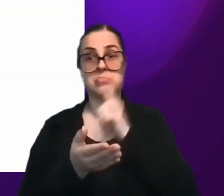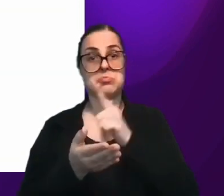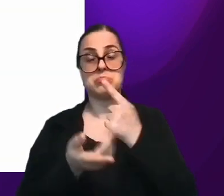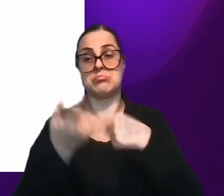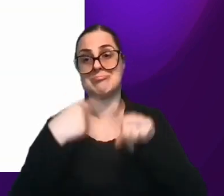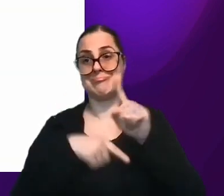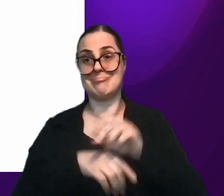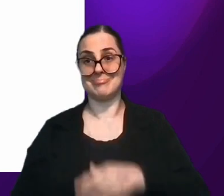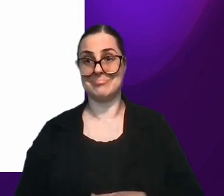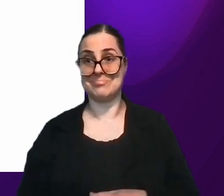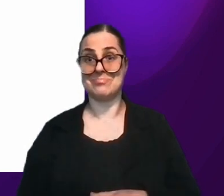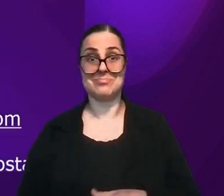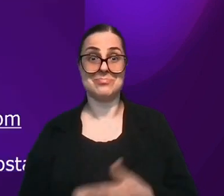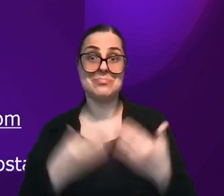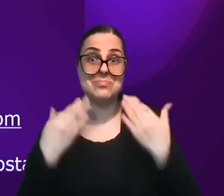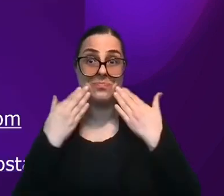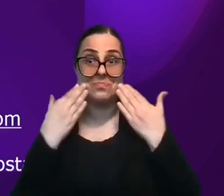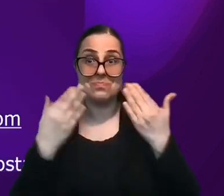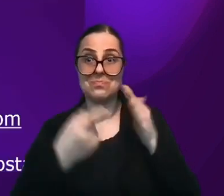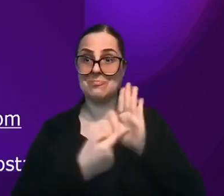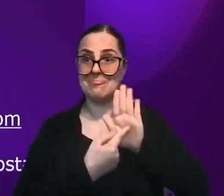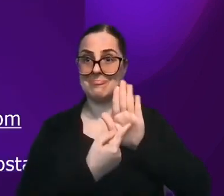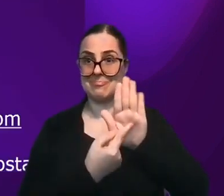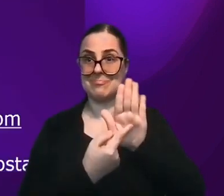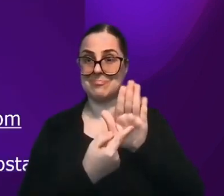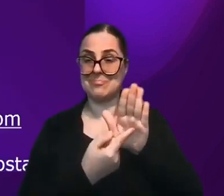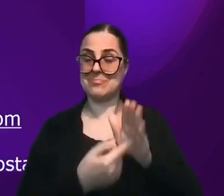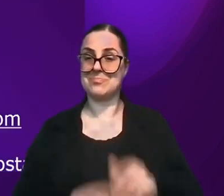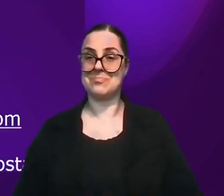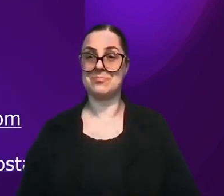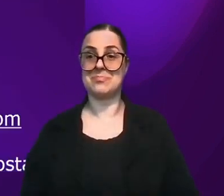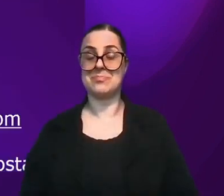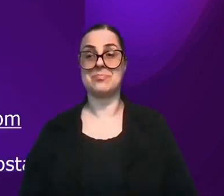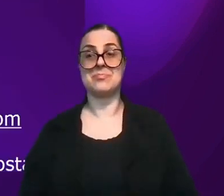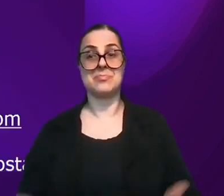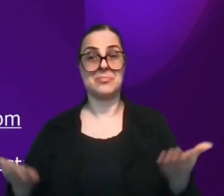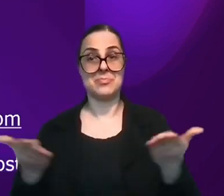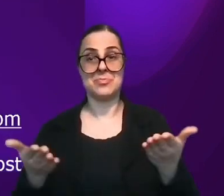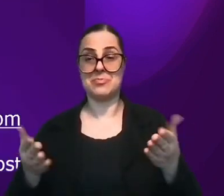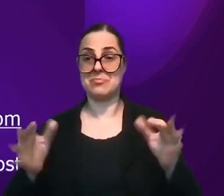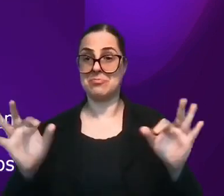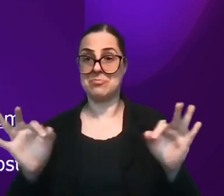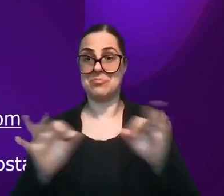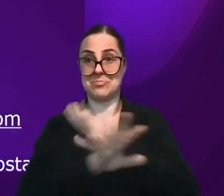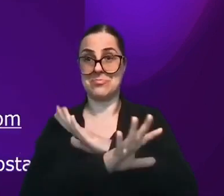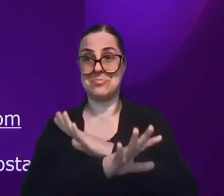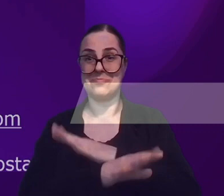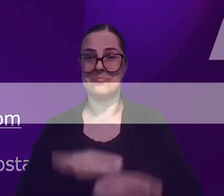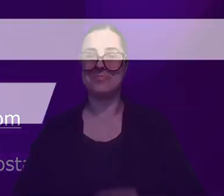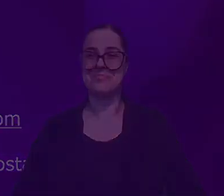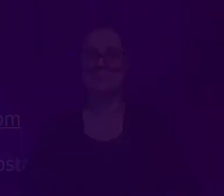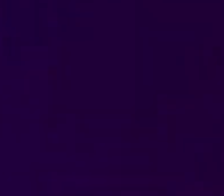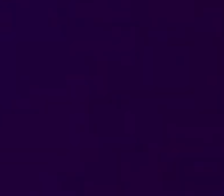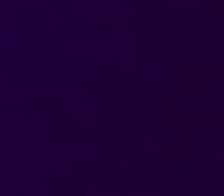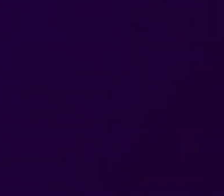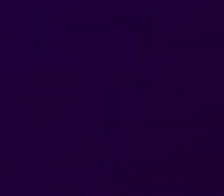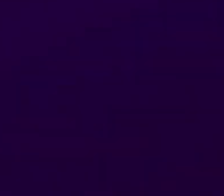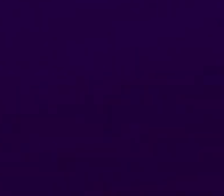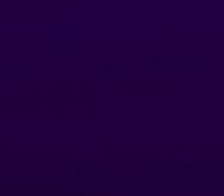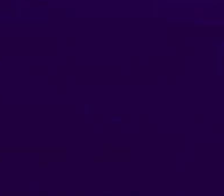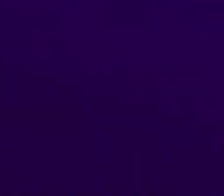Bom, aqui são as evidências e eu vou encerrar aqui, então, para facilitar vocês aí.